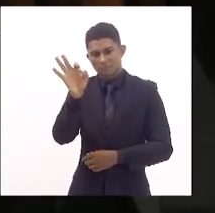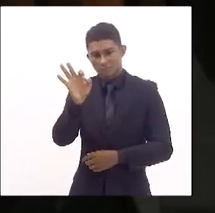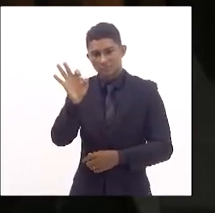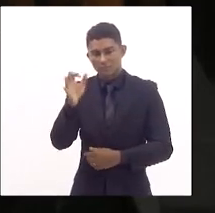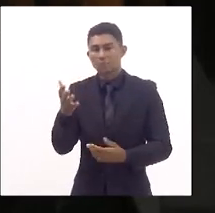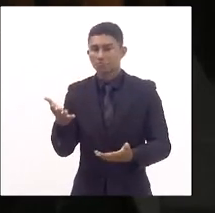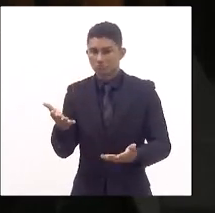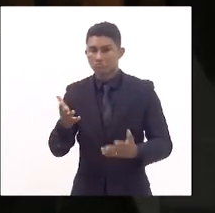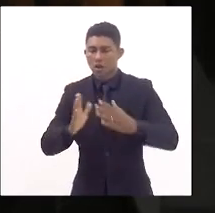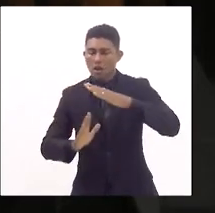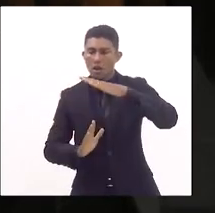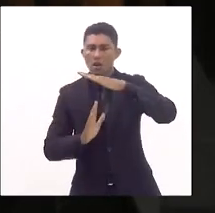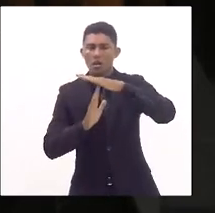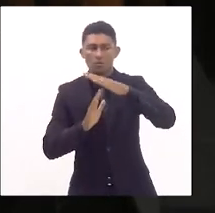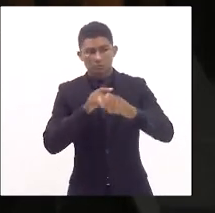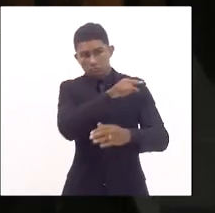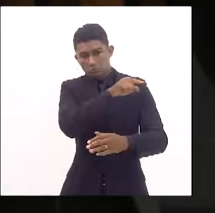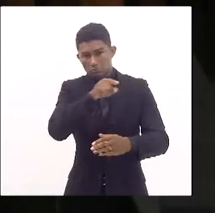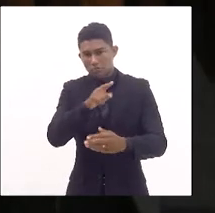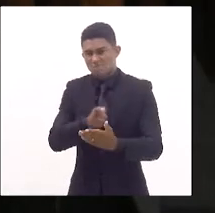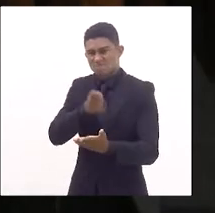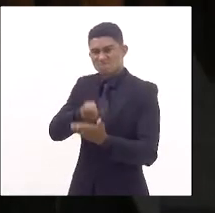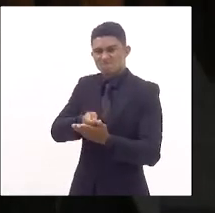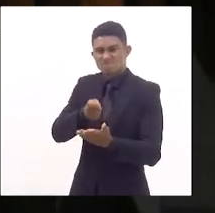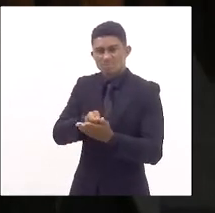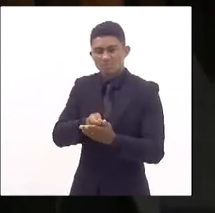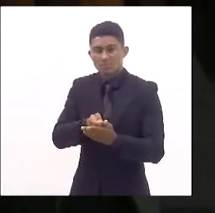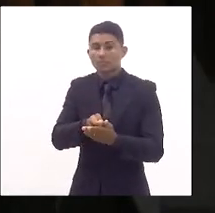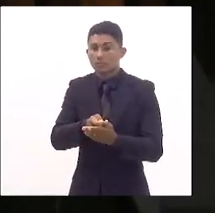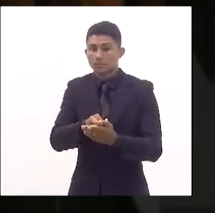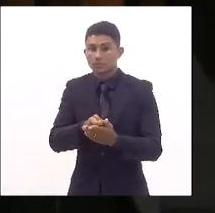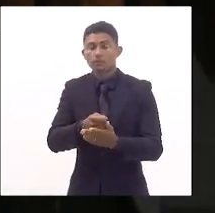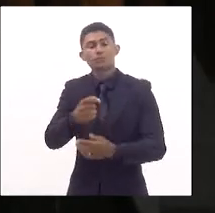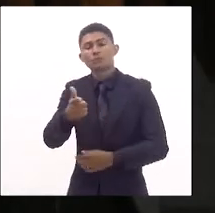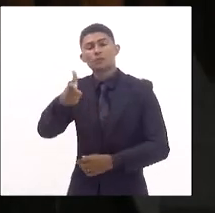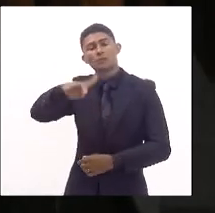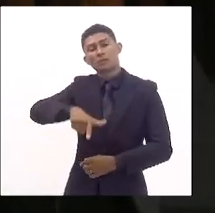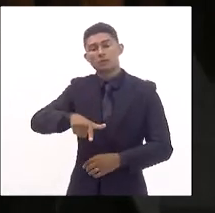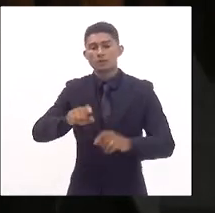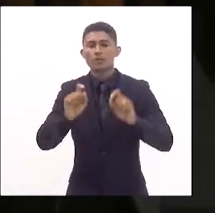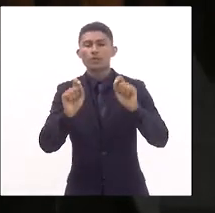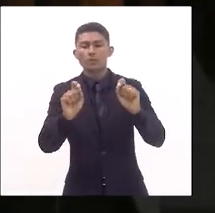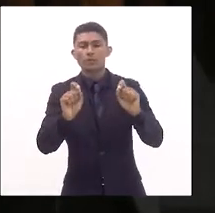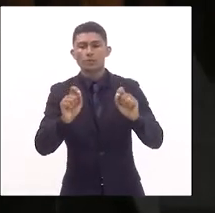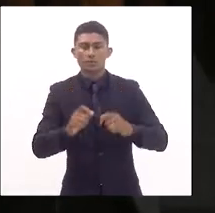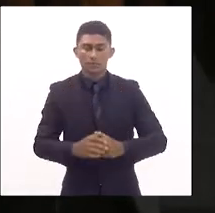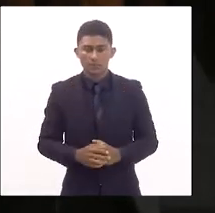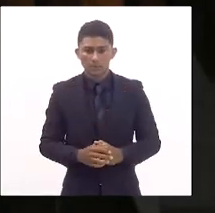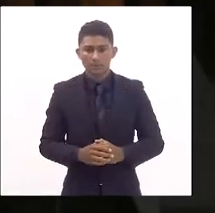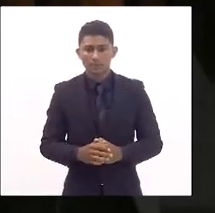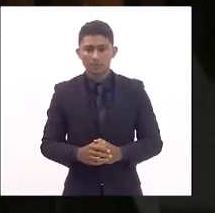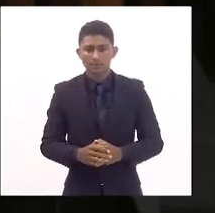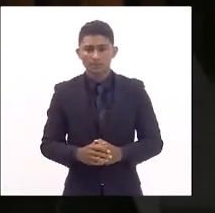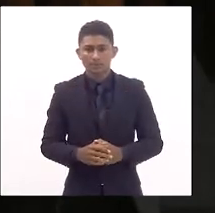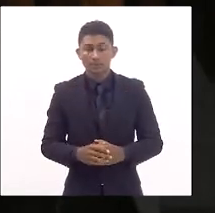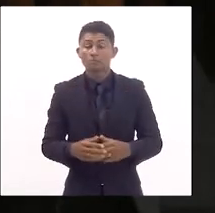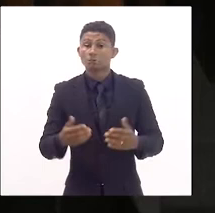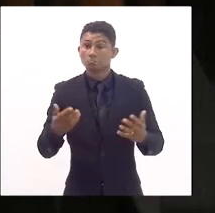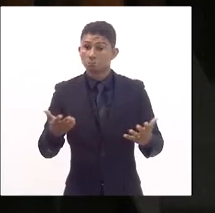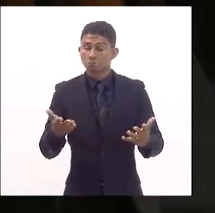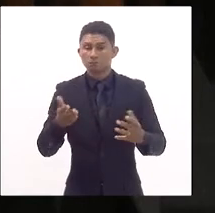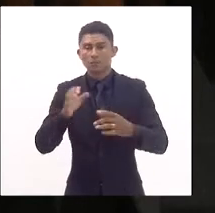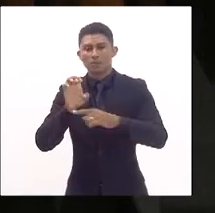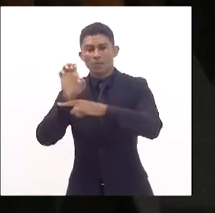com alíquota mais máxima e ainda mais o que os